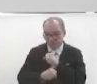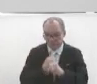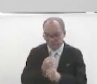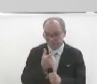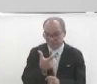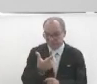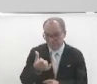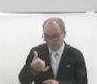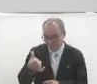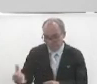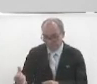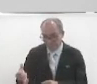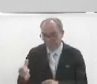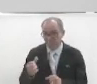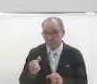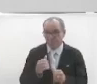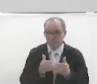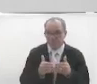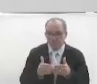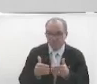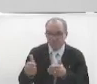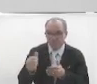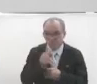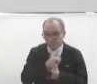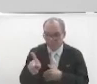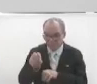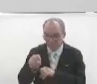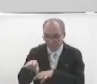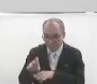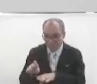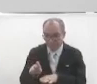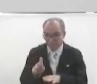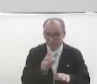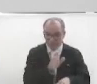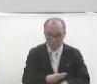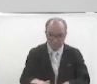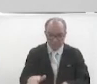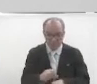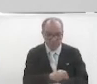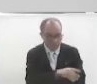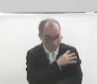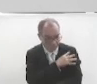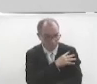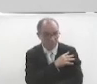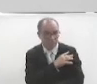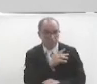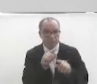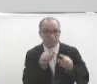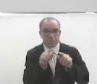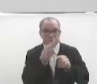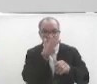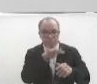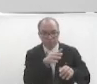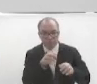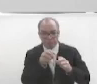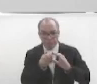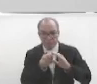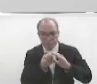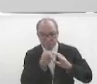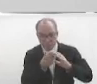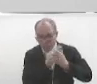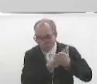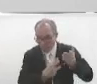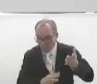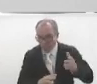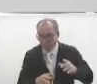2016/2016 o plano de cargos carreiras e salários e vencimentos dos profissionais da Educação Infantil Fundamental do quadro integrante de magistérios